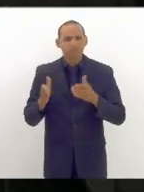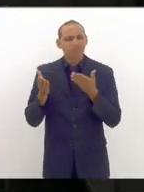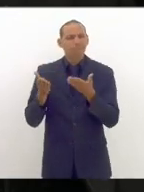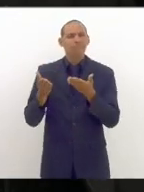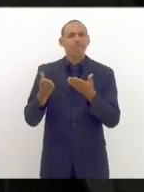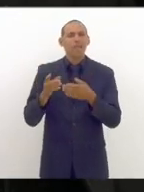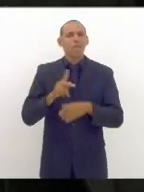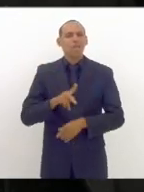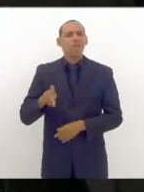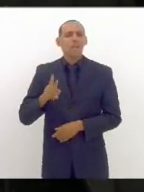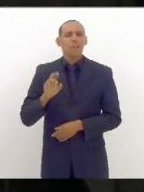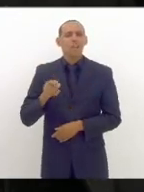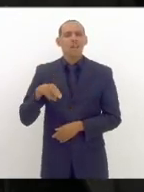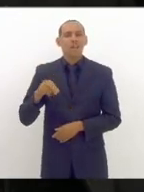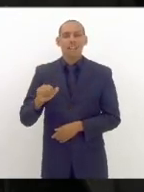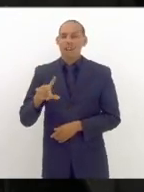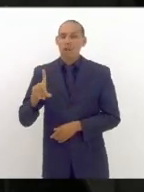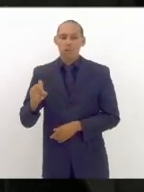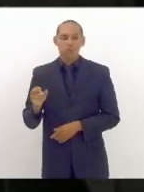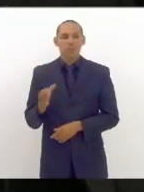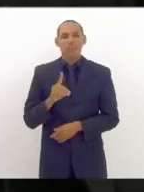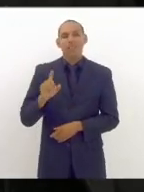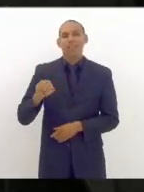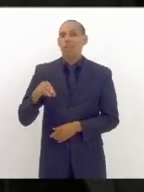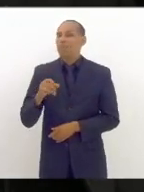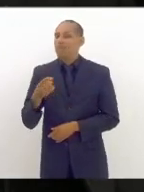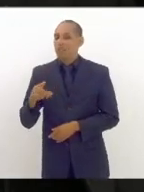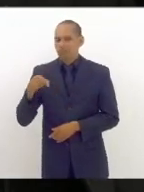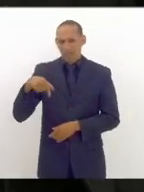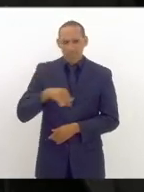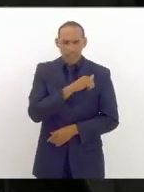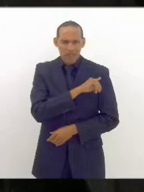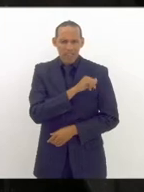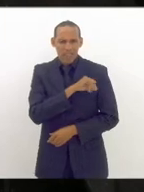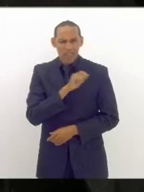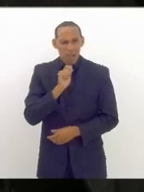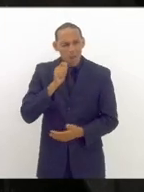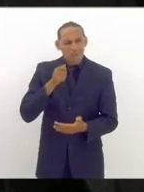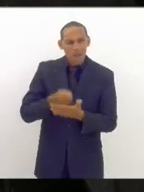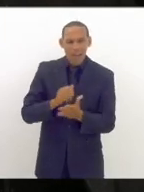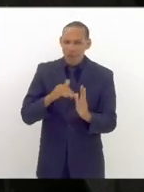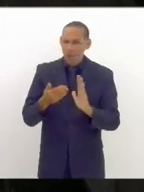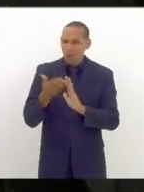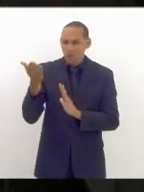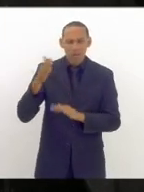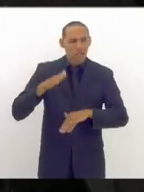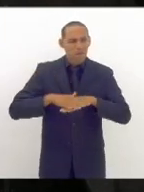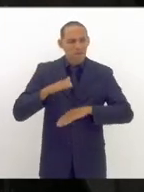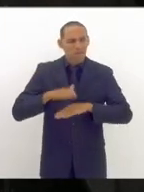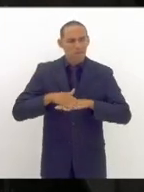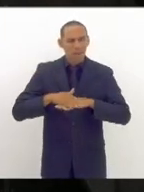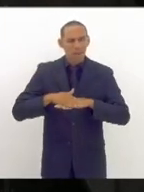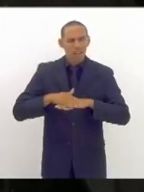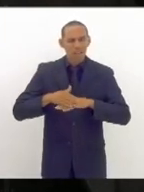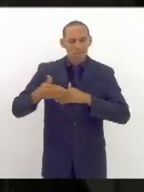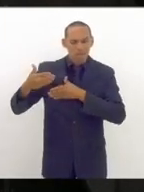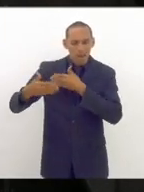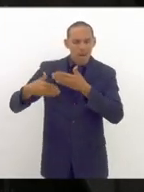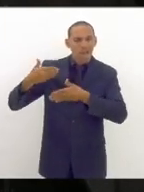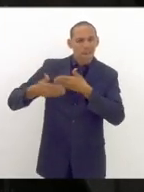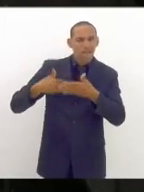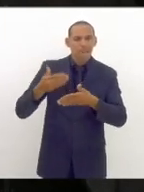Damião. Professor, jamais o Estado do Rio de Janeiro teria como pagar tudo que o senhor fez e vem fazendo por esse Estado